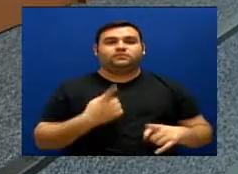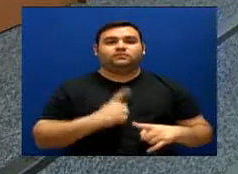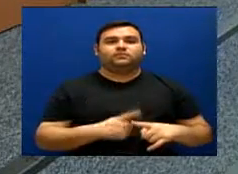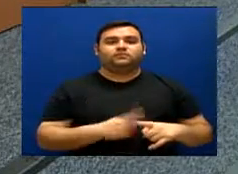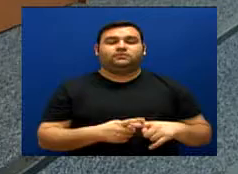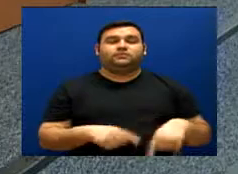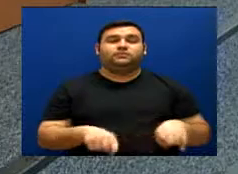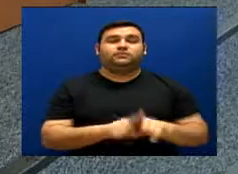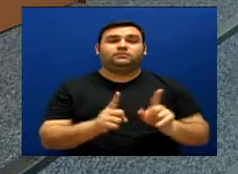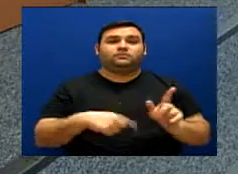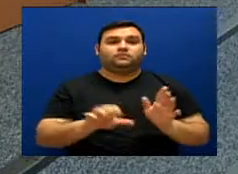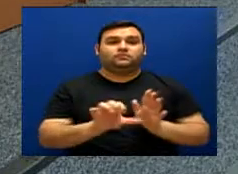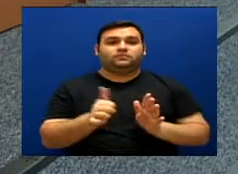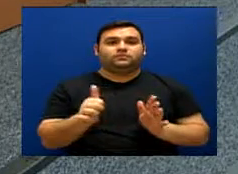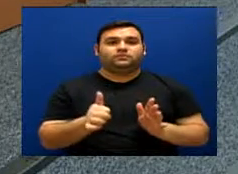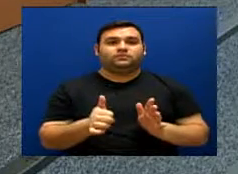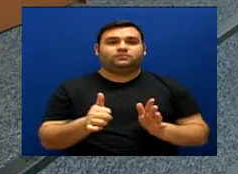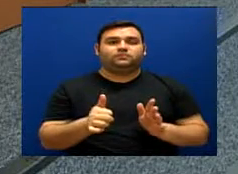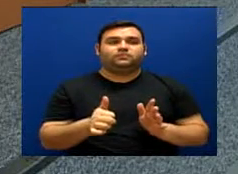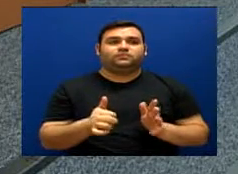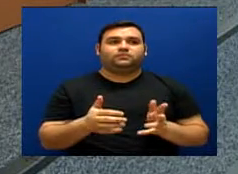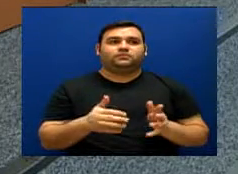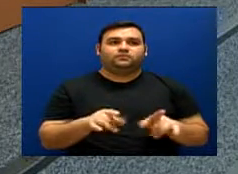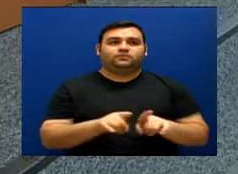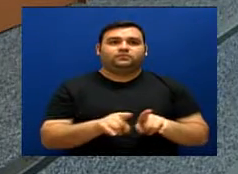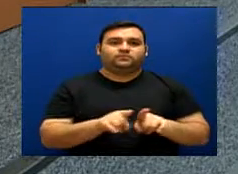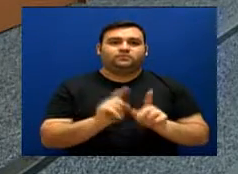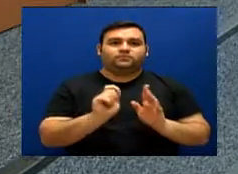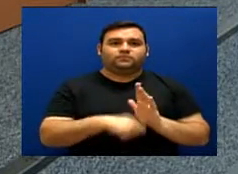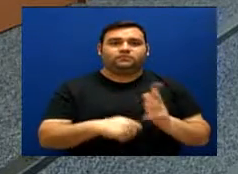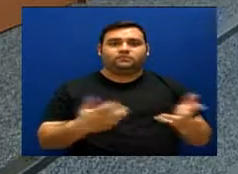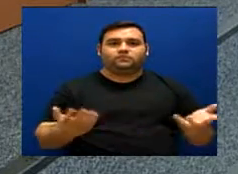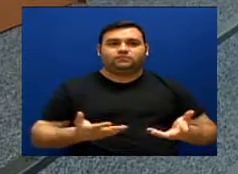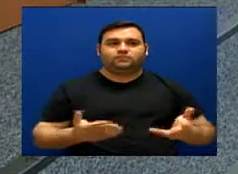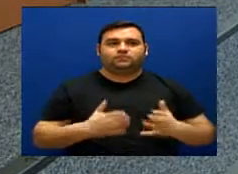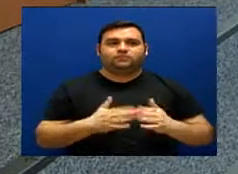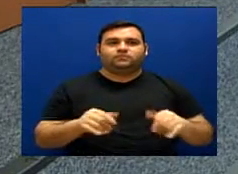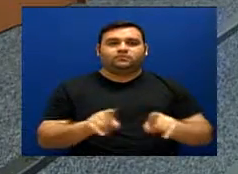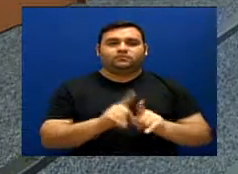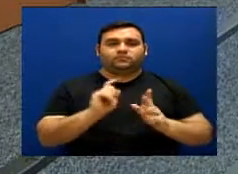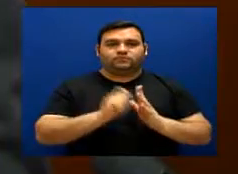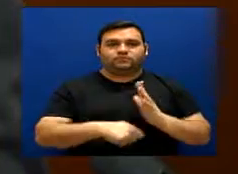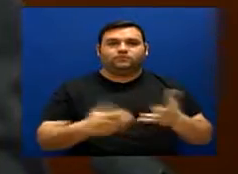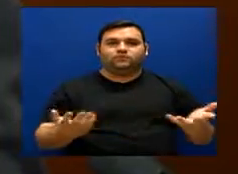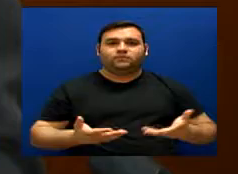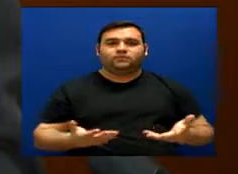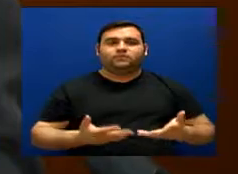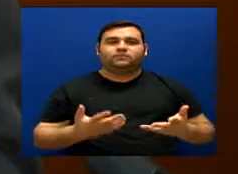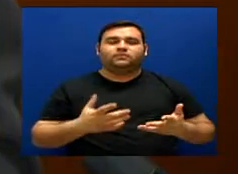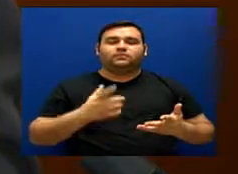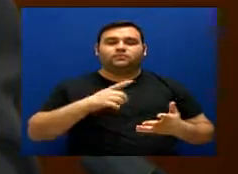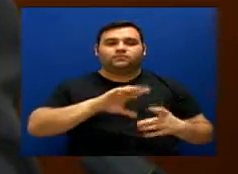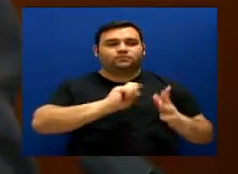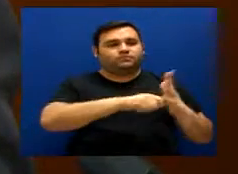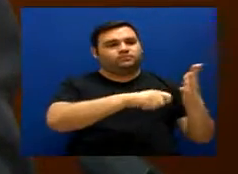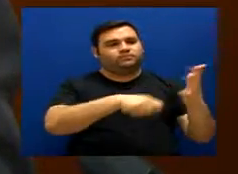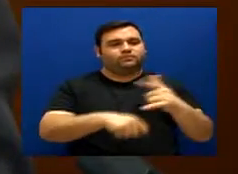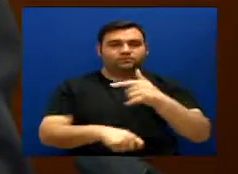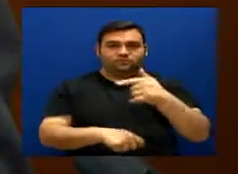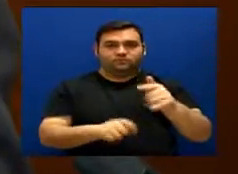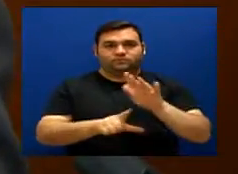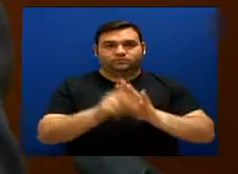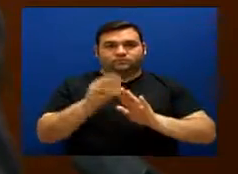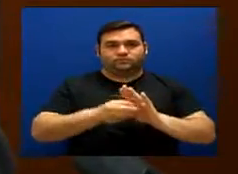porque nós estamos em primeira. Até assino para Vossa Excelência e peço assinatura, acerto assinaturas para entrar a